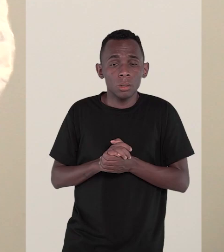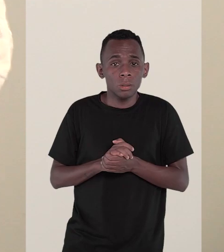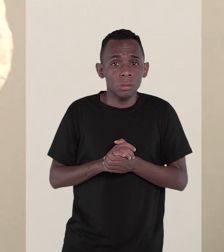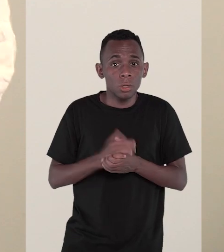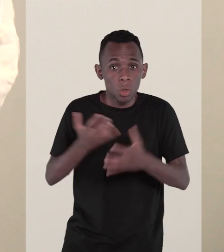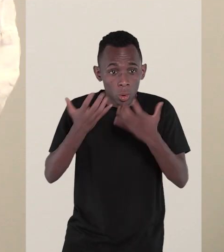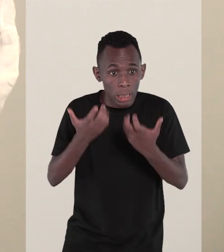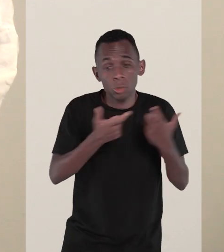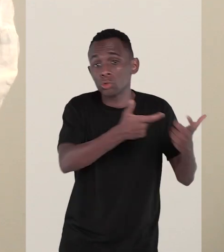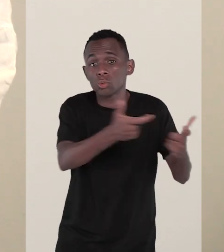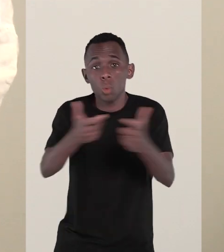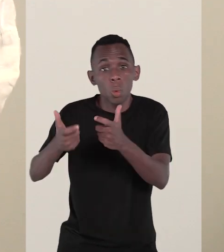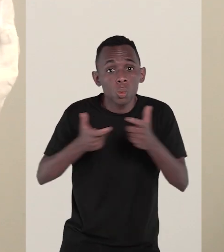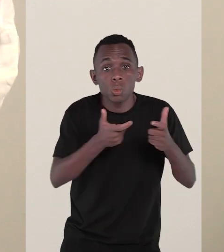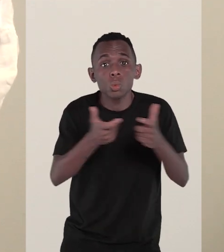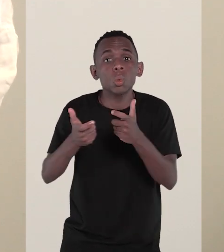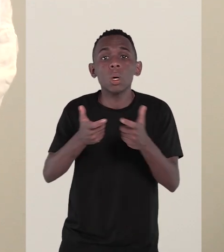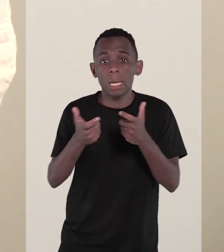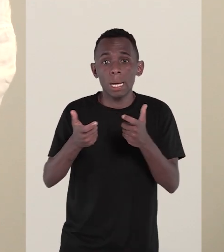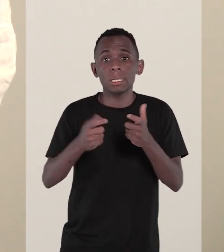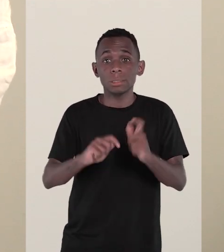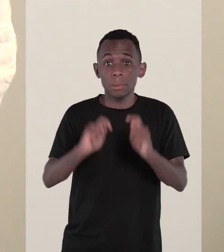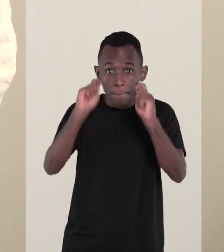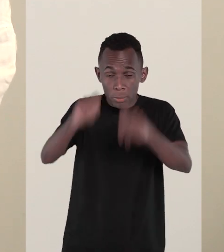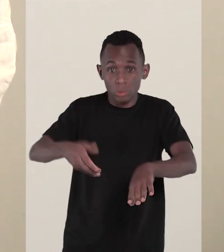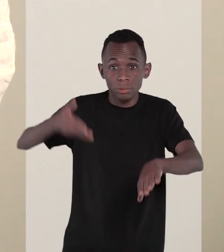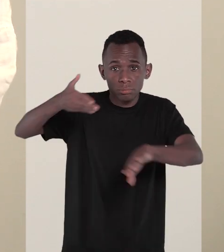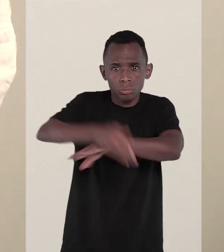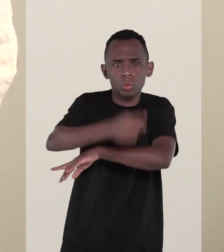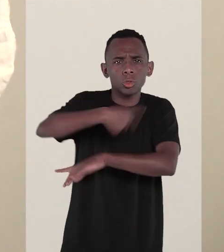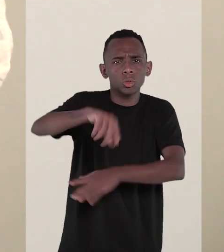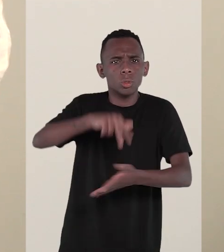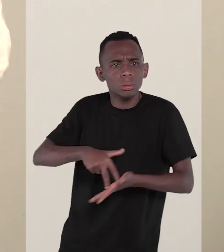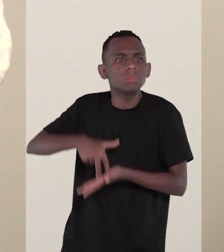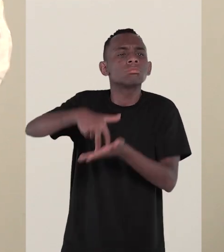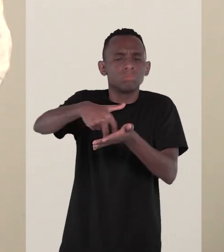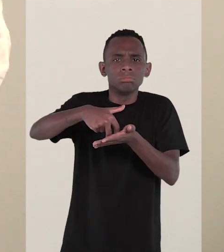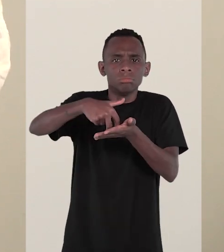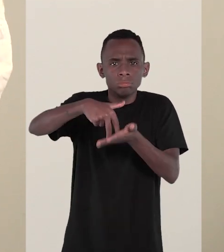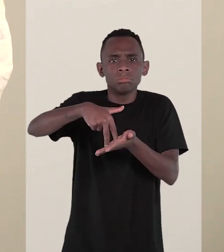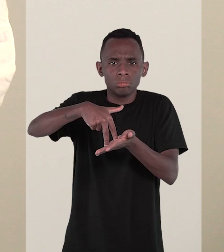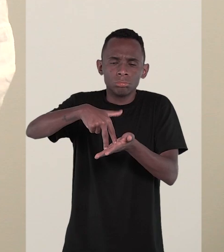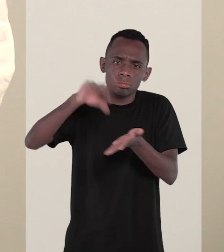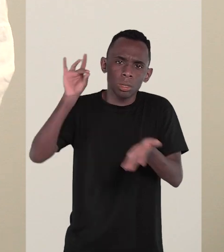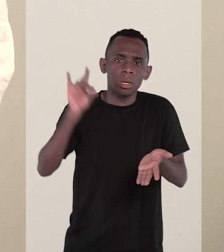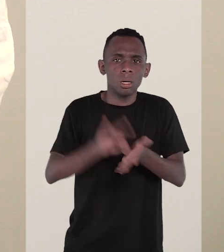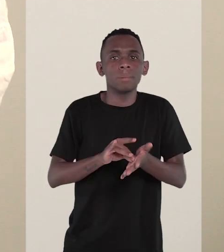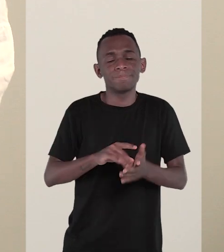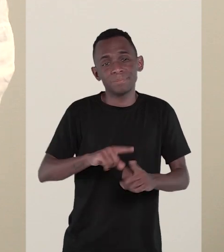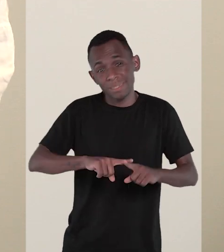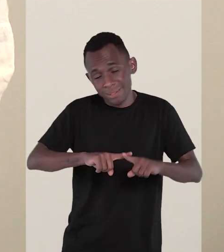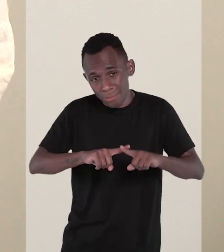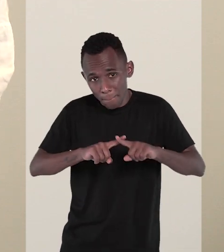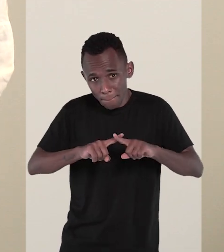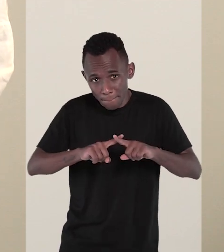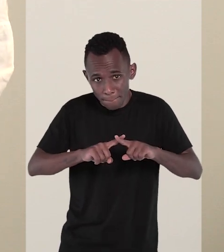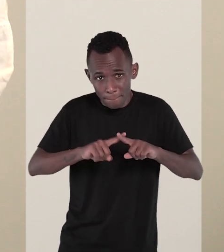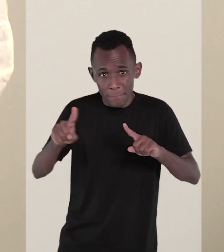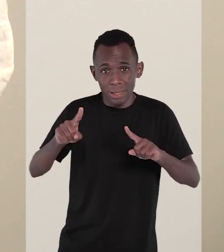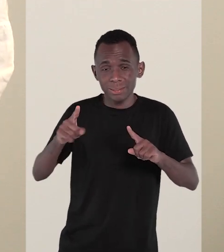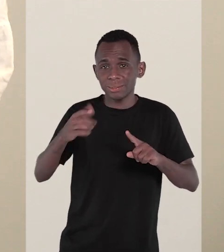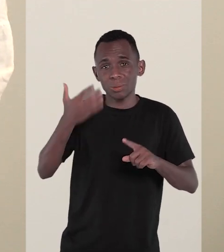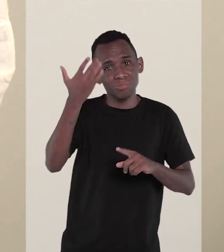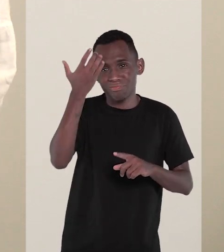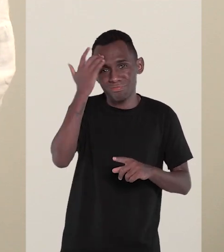devo falar, eu quero os espaços possíveis da gente ocupar, bem ocupados. Mas,